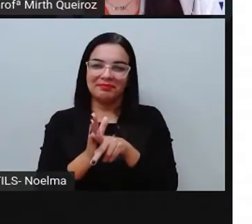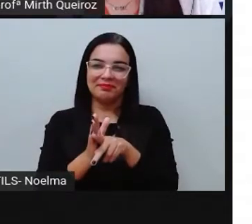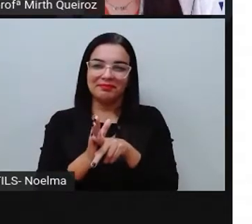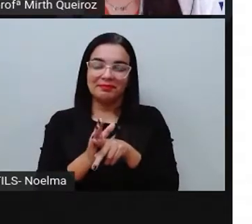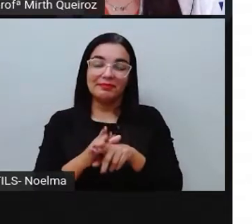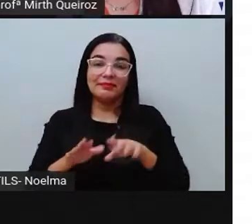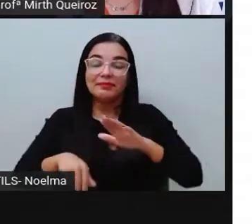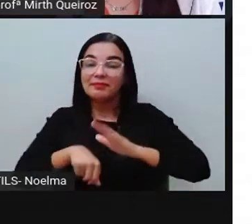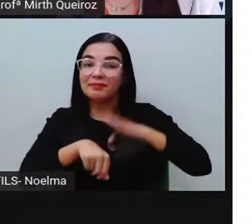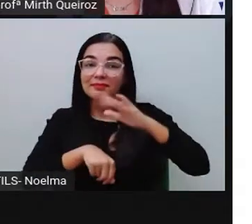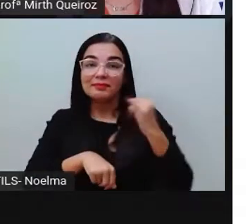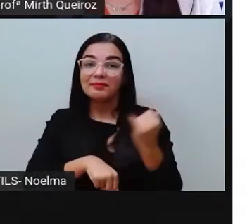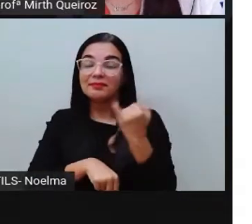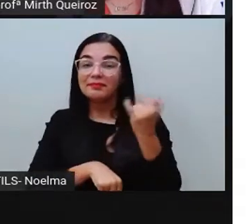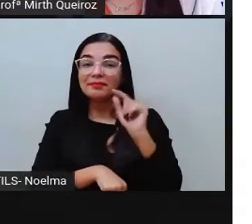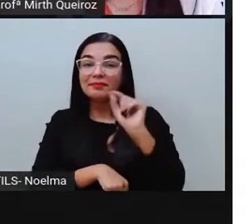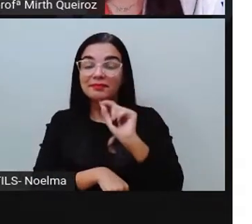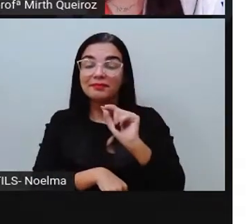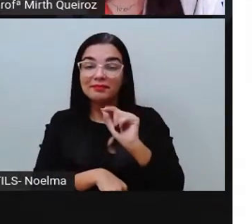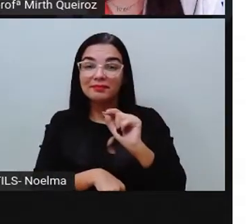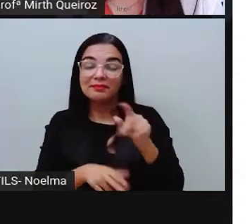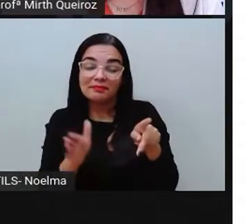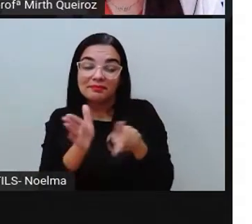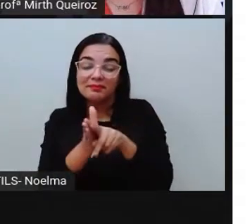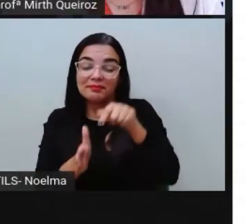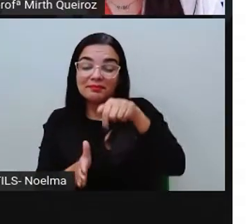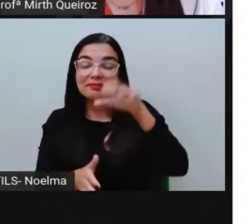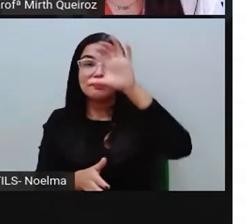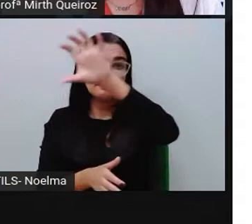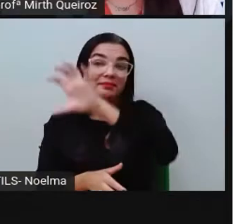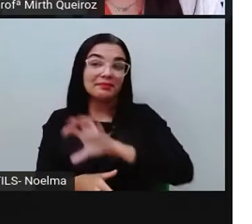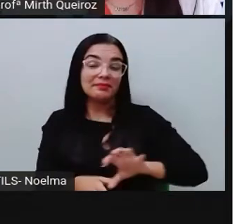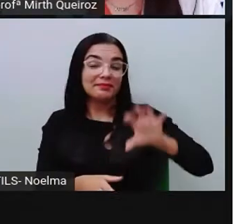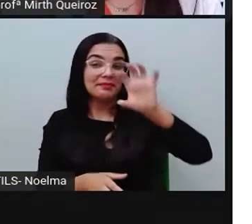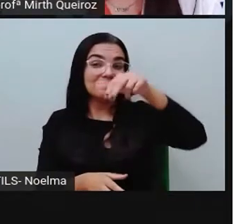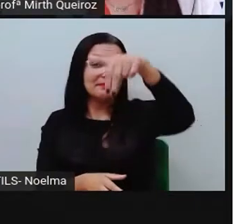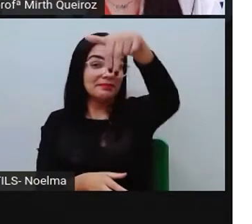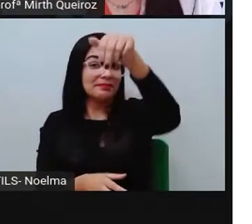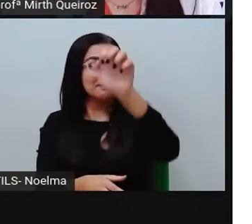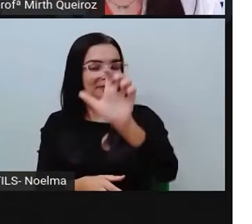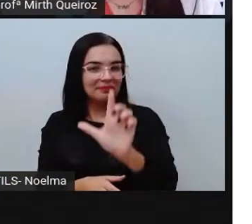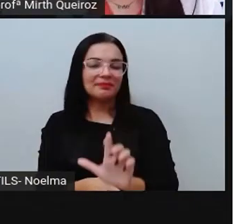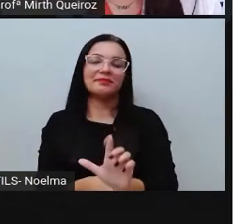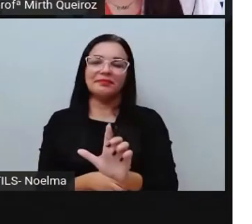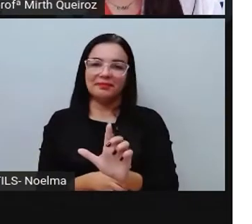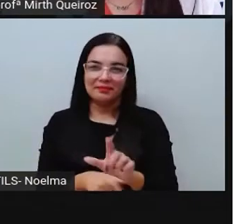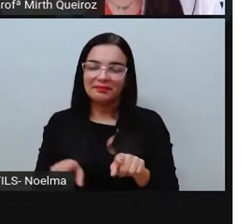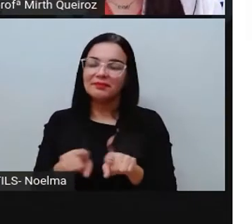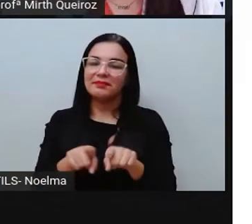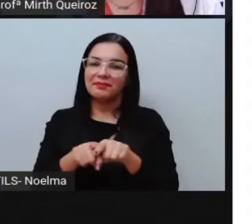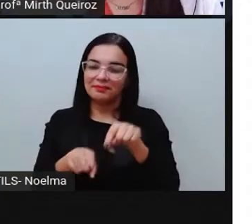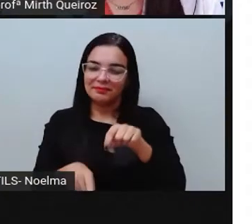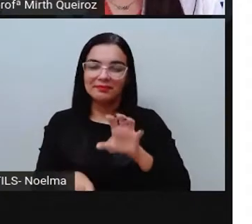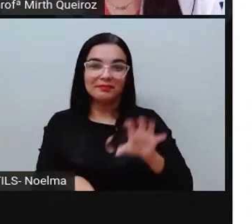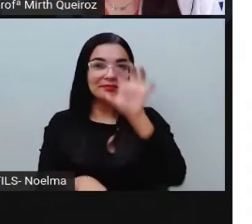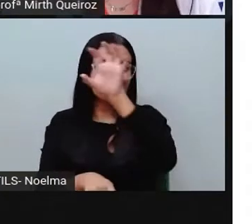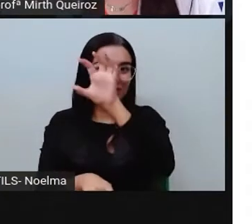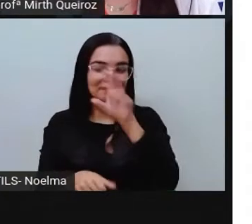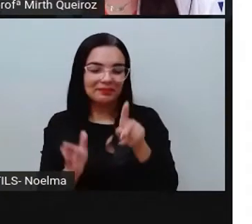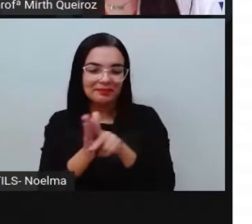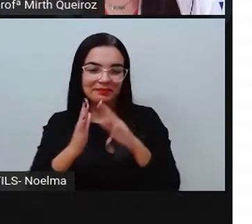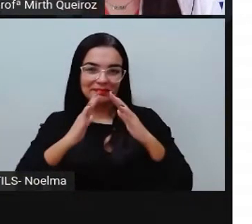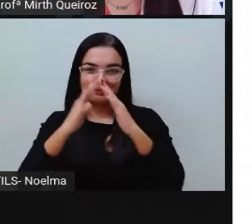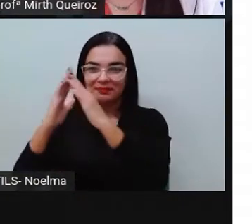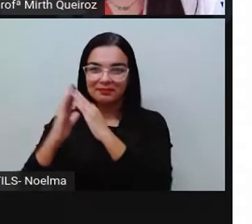região Nordeste, ou seja, ele quase que é exclusivo também da nossa região, que é a região